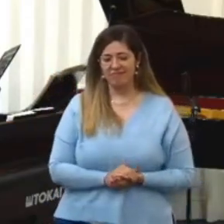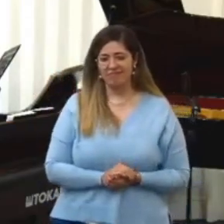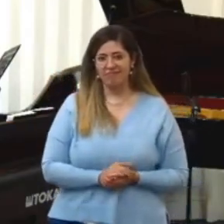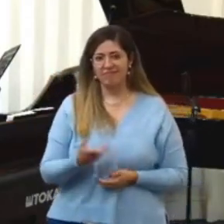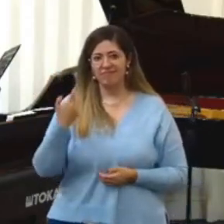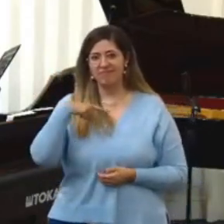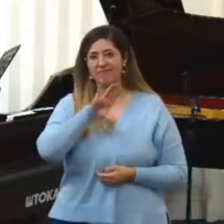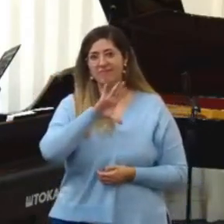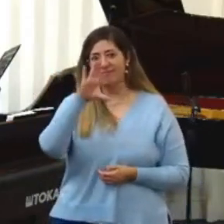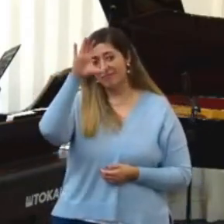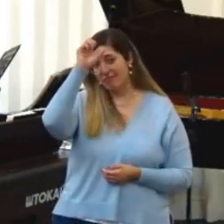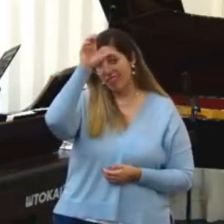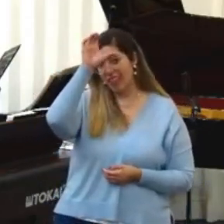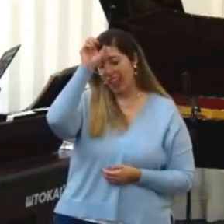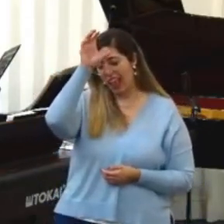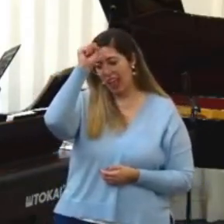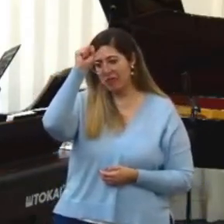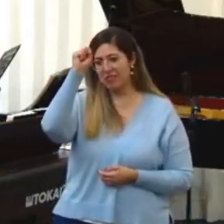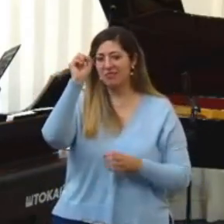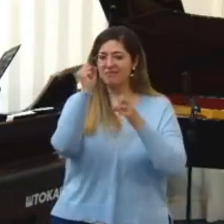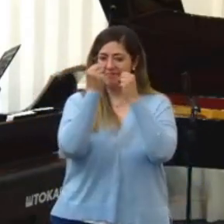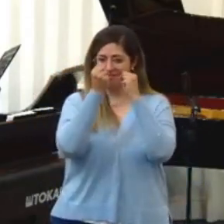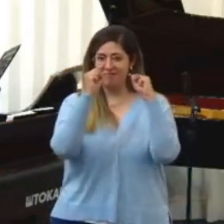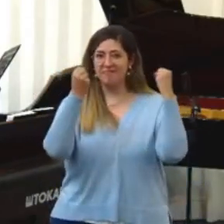Isso a gente aprende com um homem como Sansão.